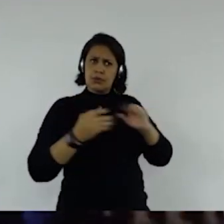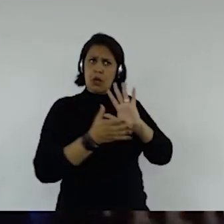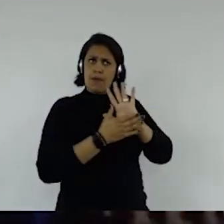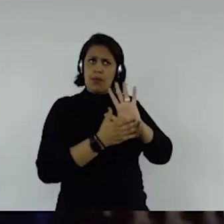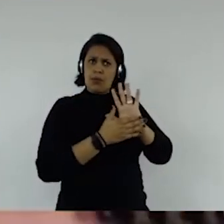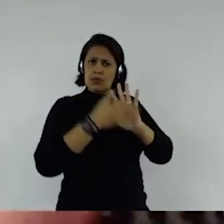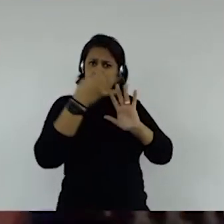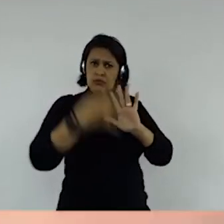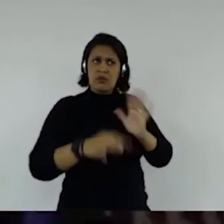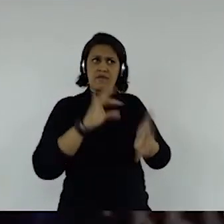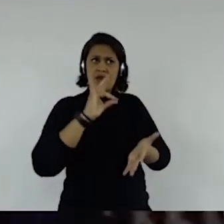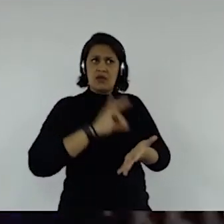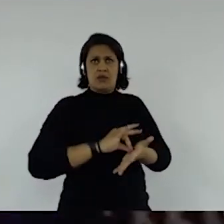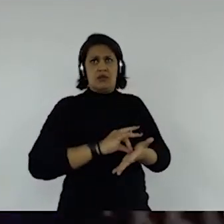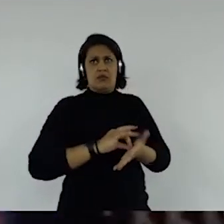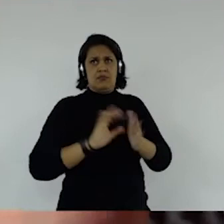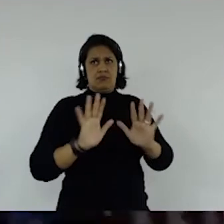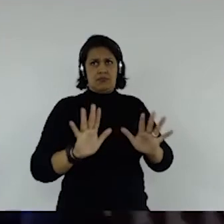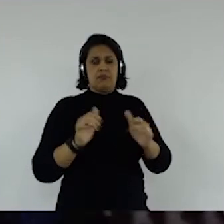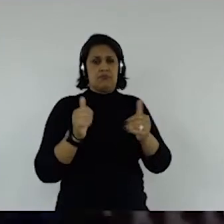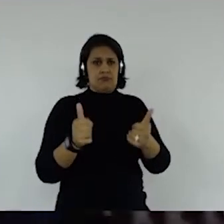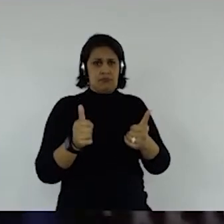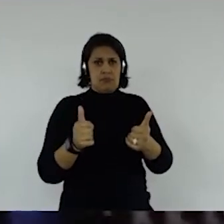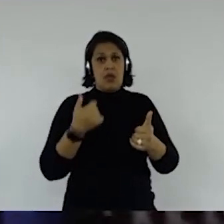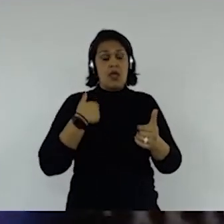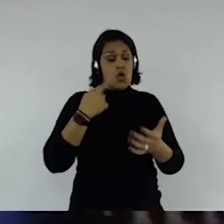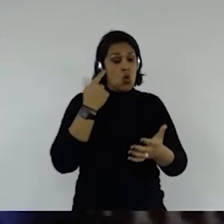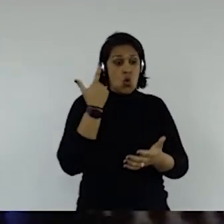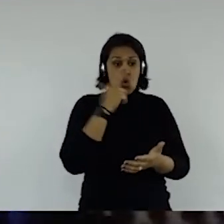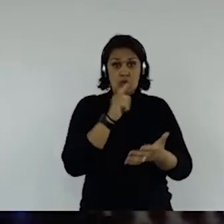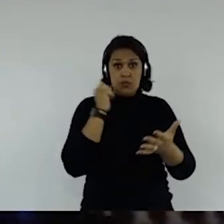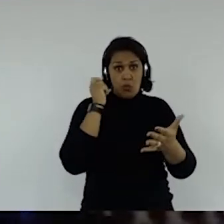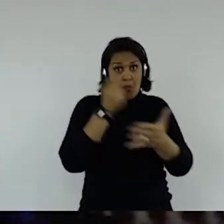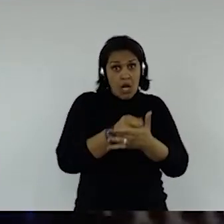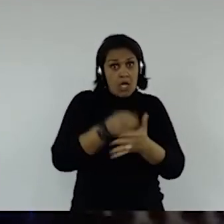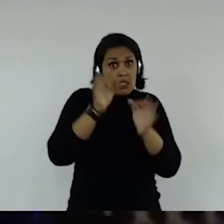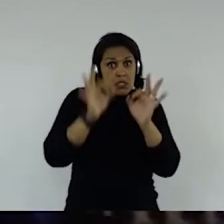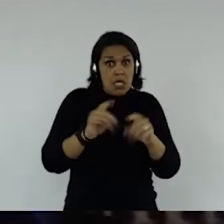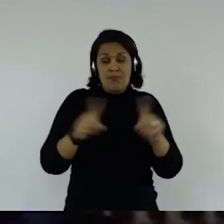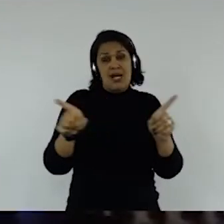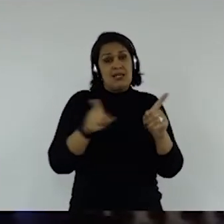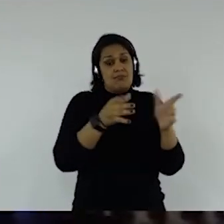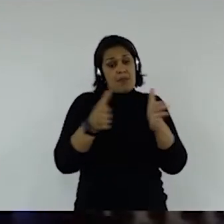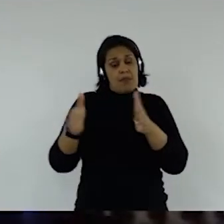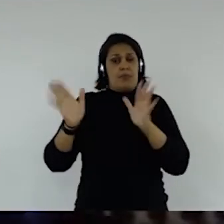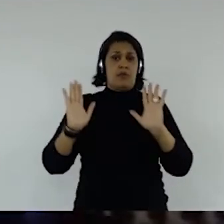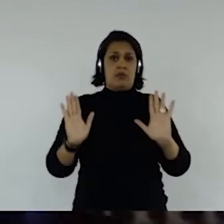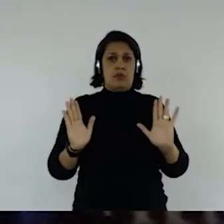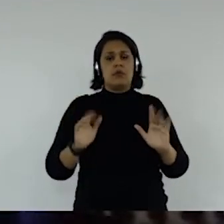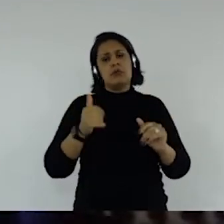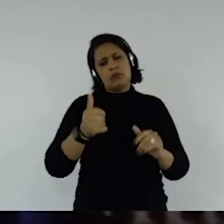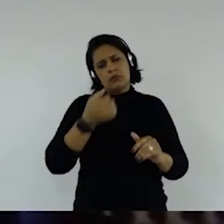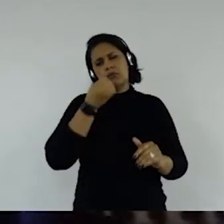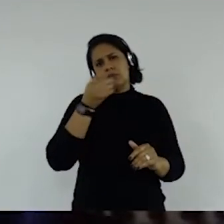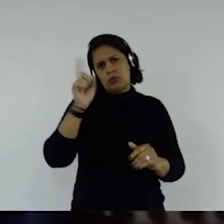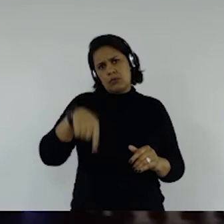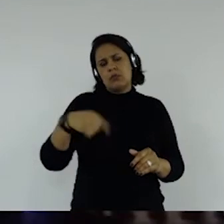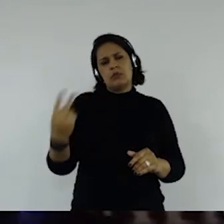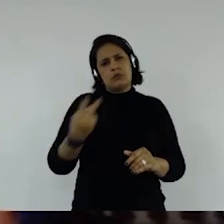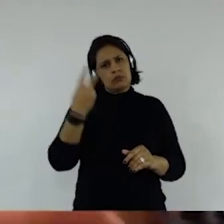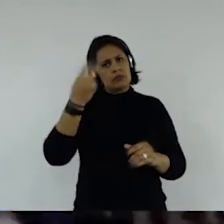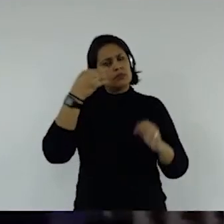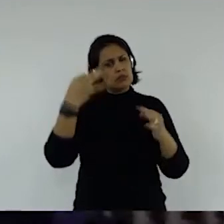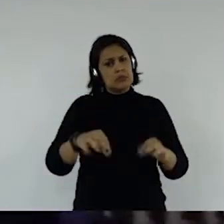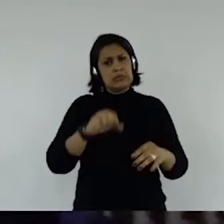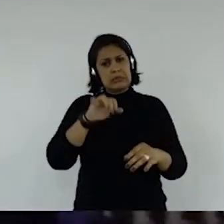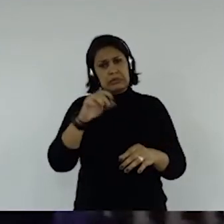para a contraparte. Isso é o que eu consigo fazer. Eu consigo pagar nessas condições. Isso, eu acho que deve ser valorizado extraordinariamente